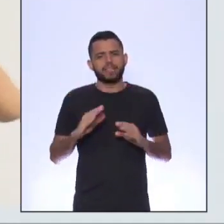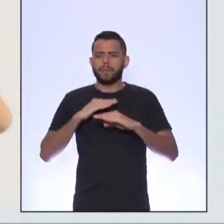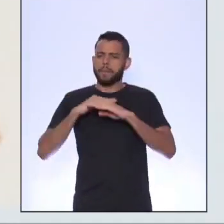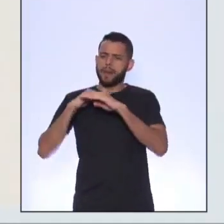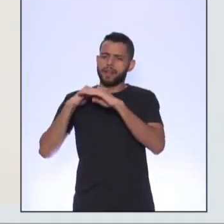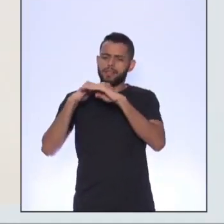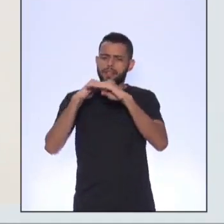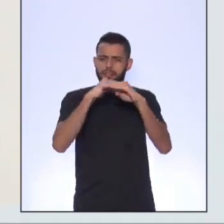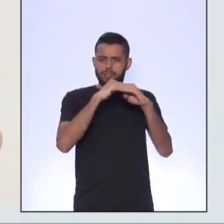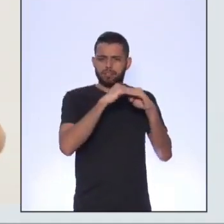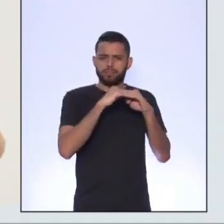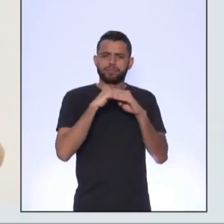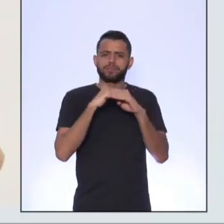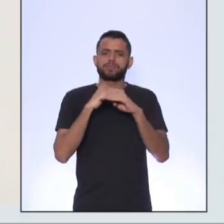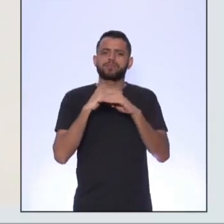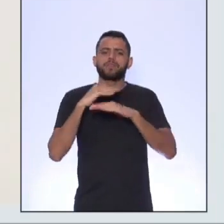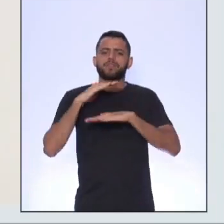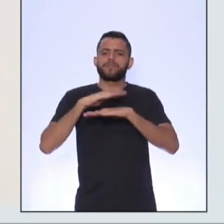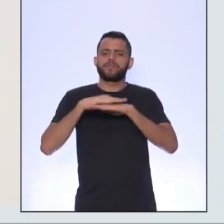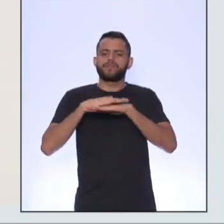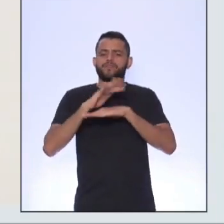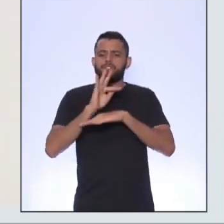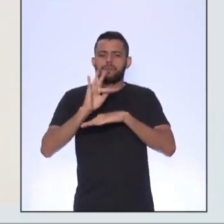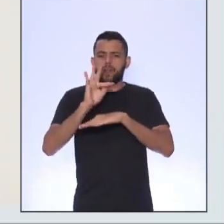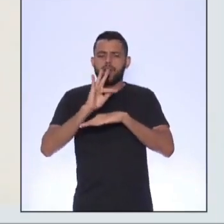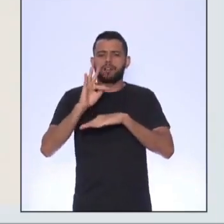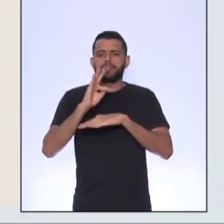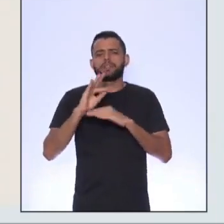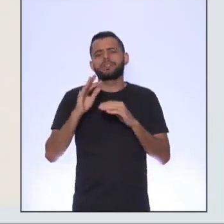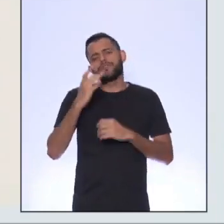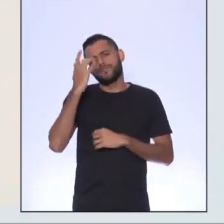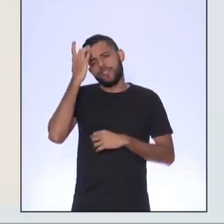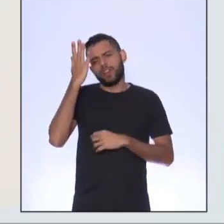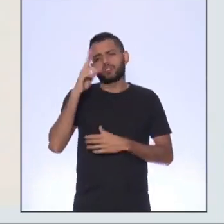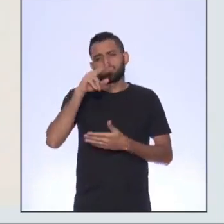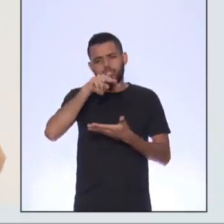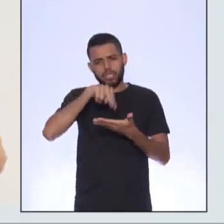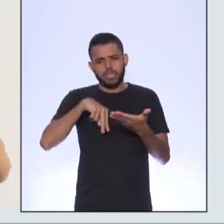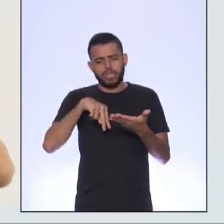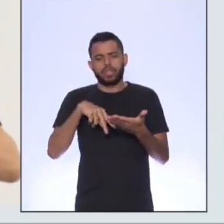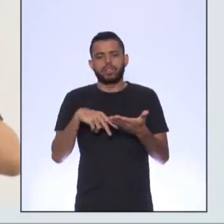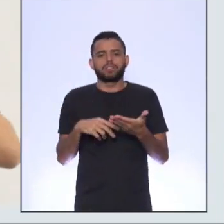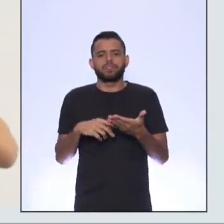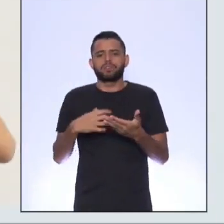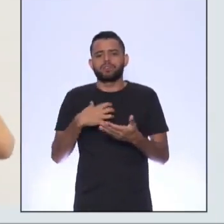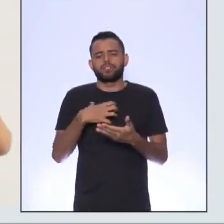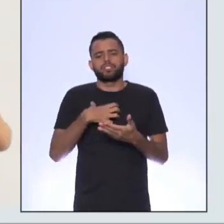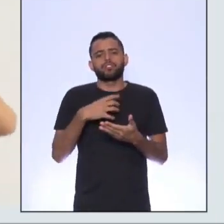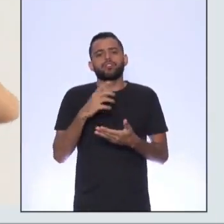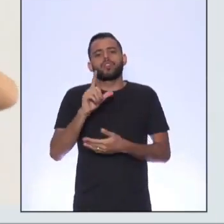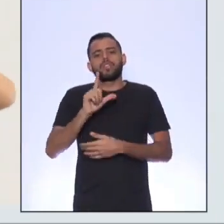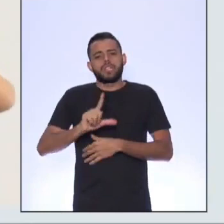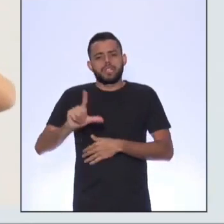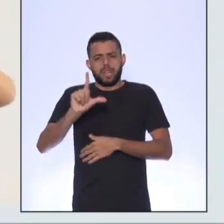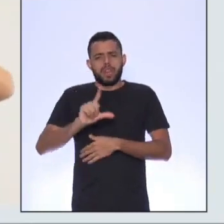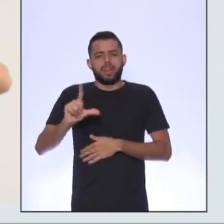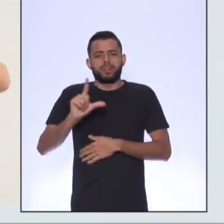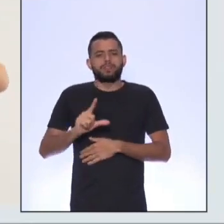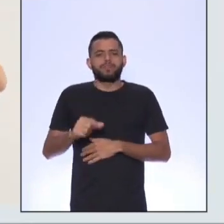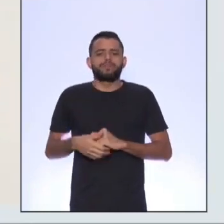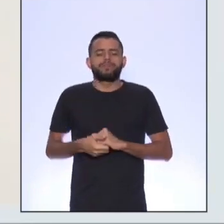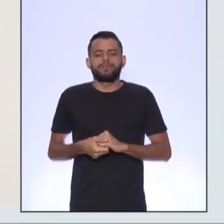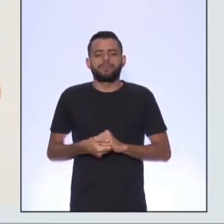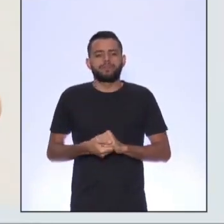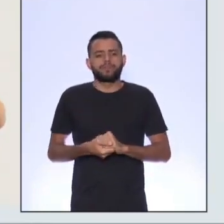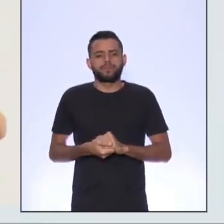mais formal, mais simples, né, de ser lida, geralmente no seu sentido literal, e não com aquela possibilidade de